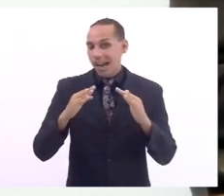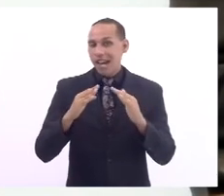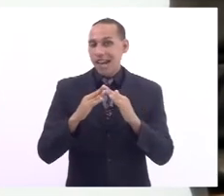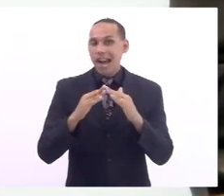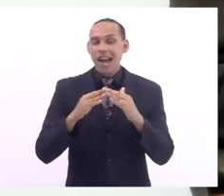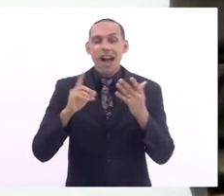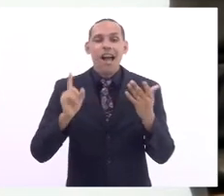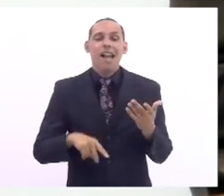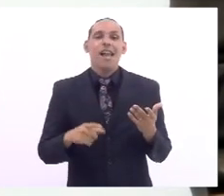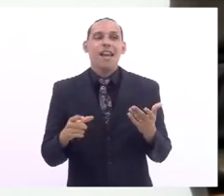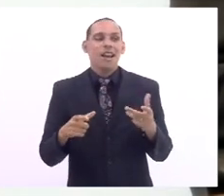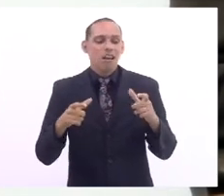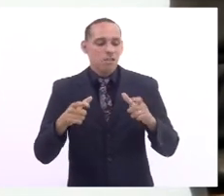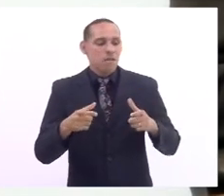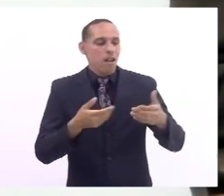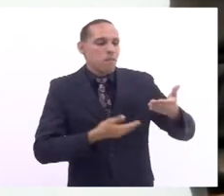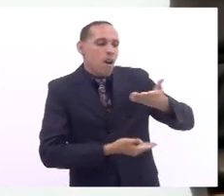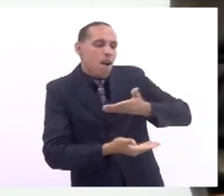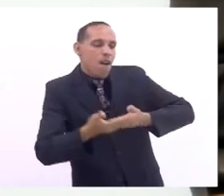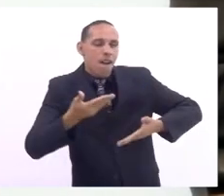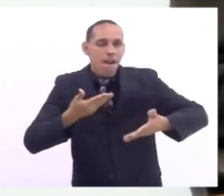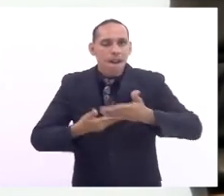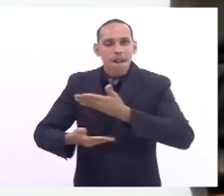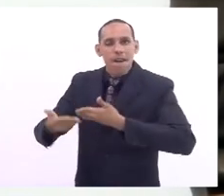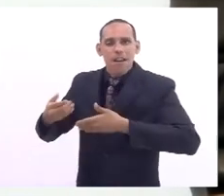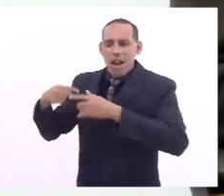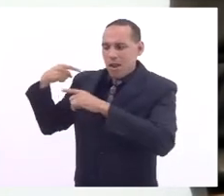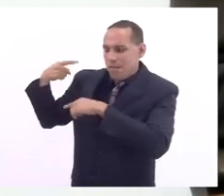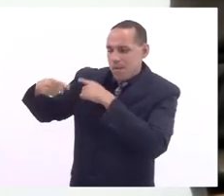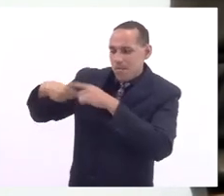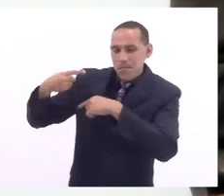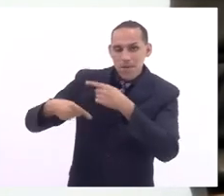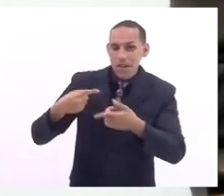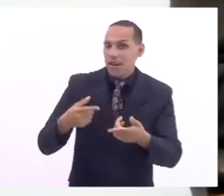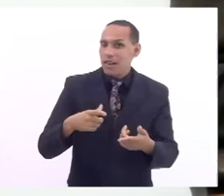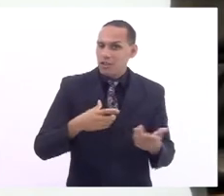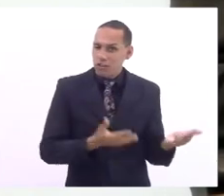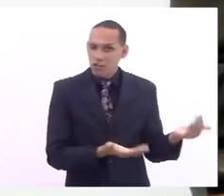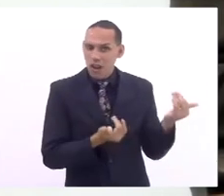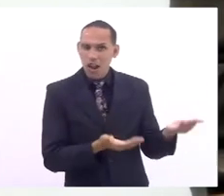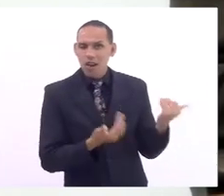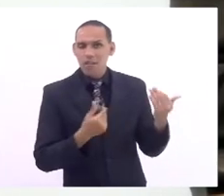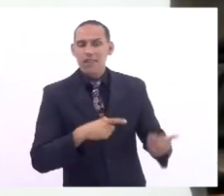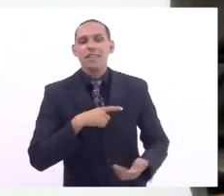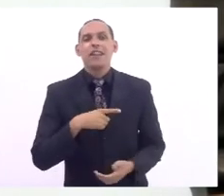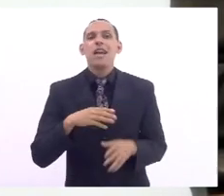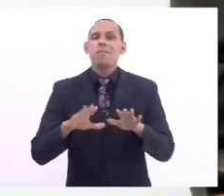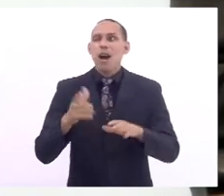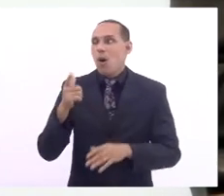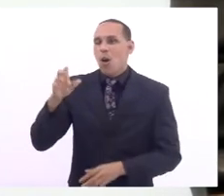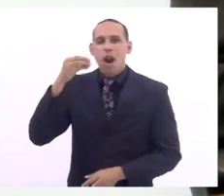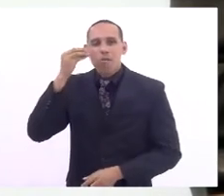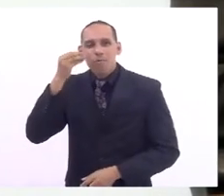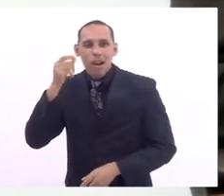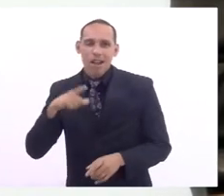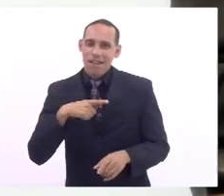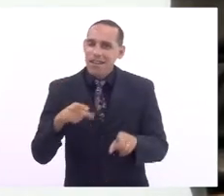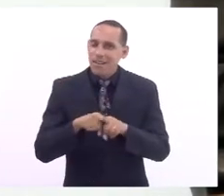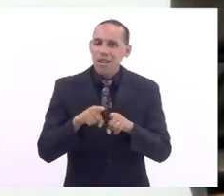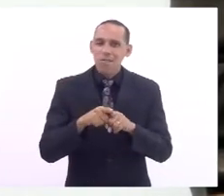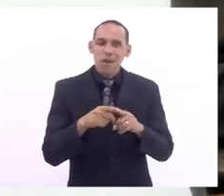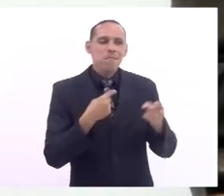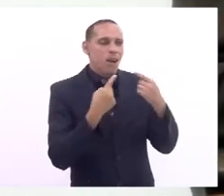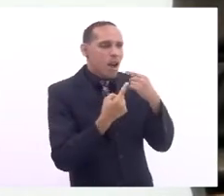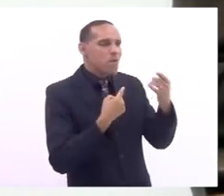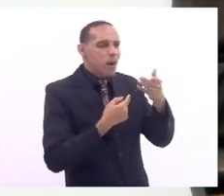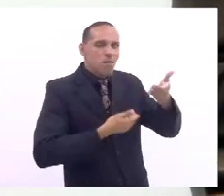de troca é geracional né tem é mas eu fico curioso e também tem muita gente com experiência para a gente